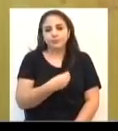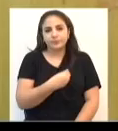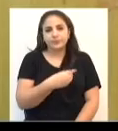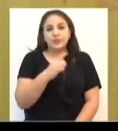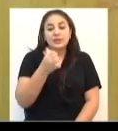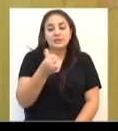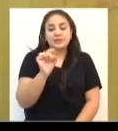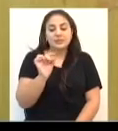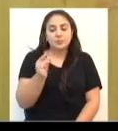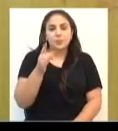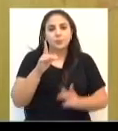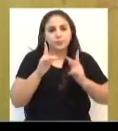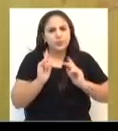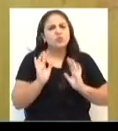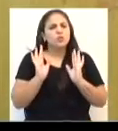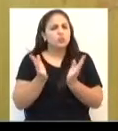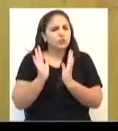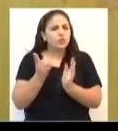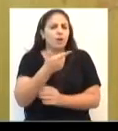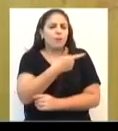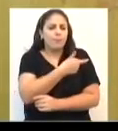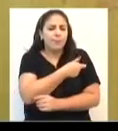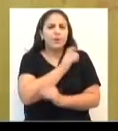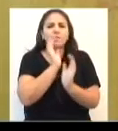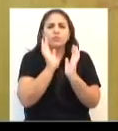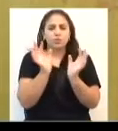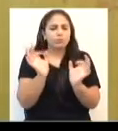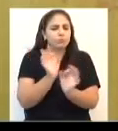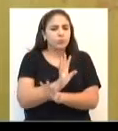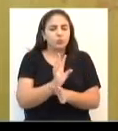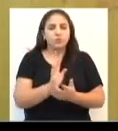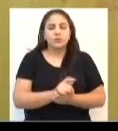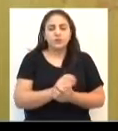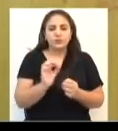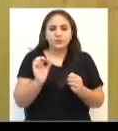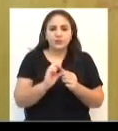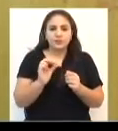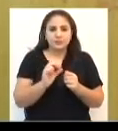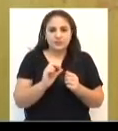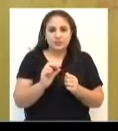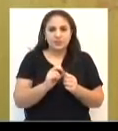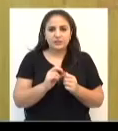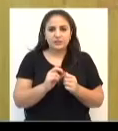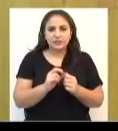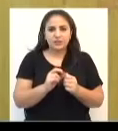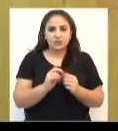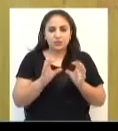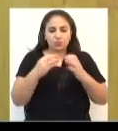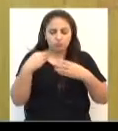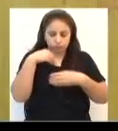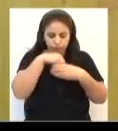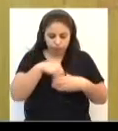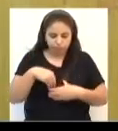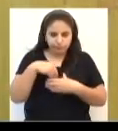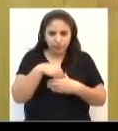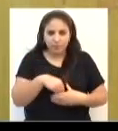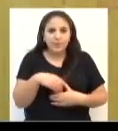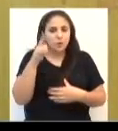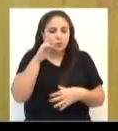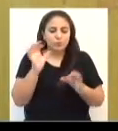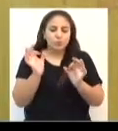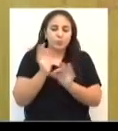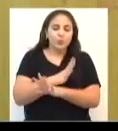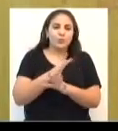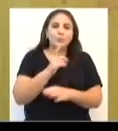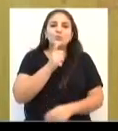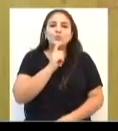de 6 mil pessoas que já estão sendo imunizadas, fazendo seus processos internos orgânicos para estarem prontas